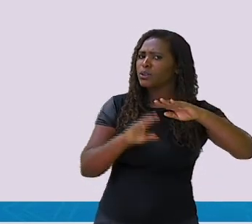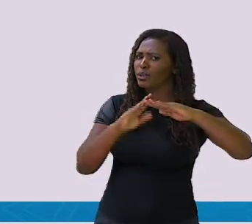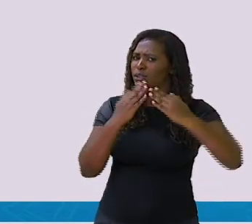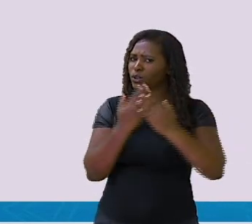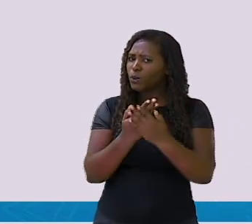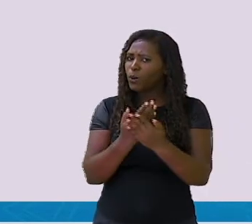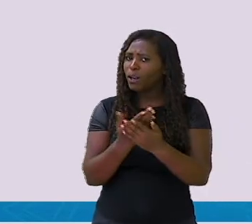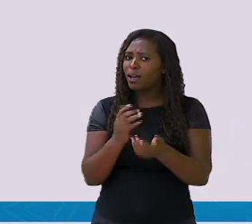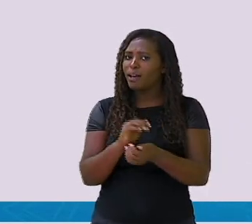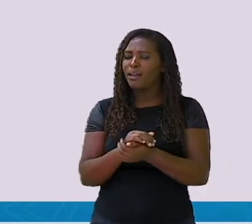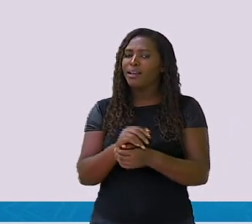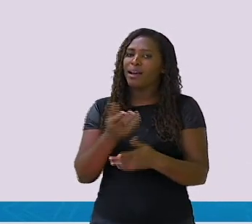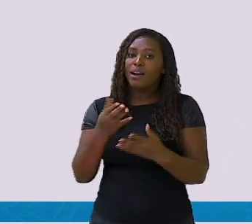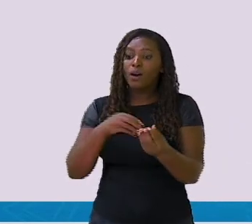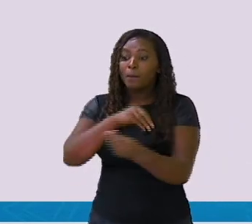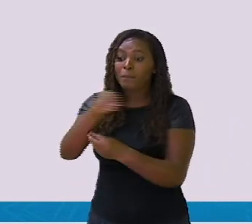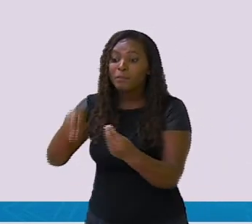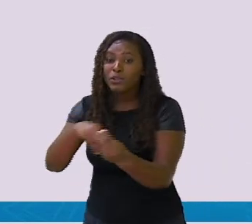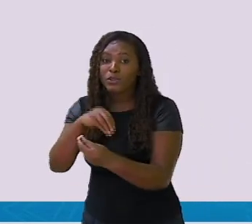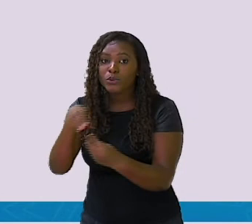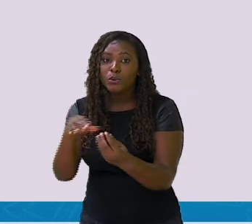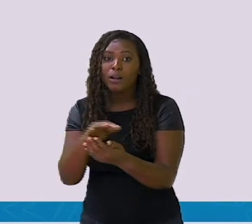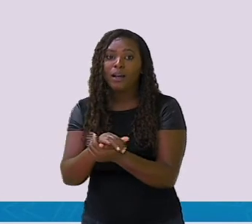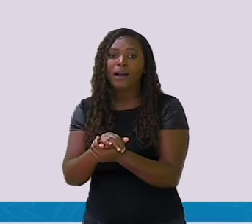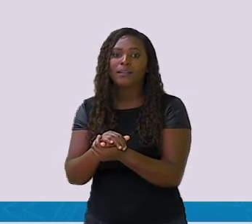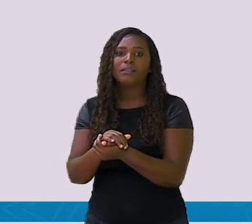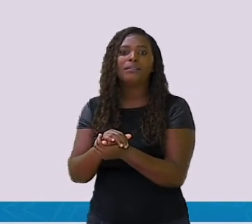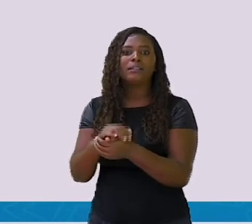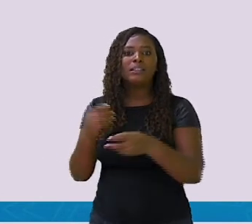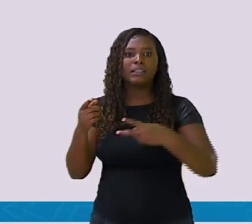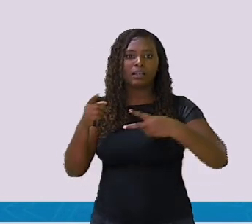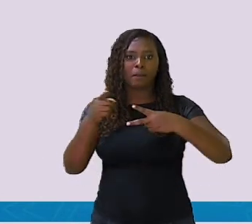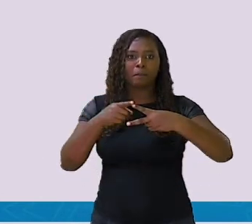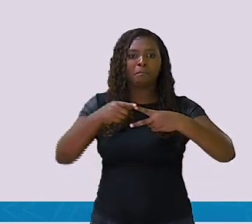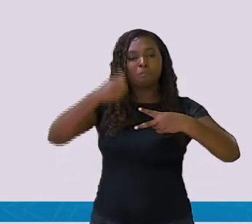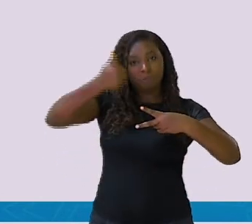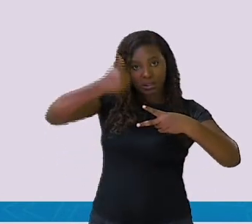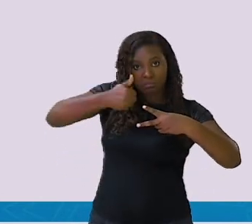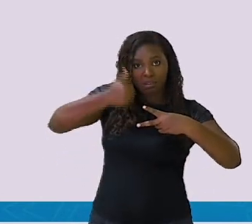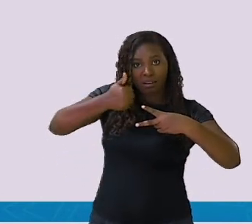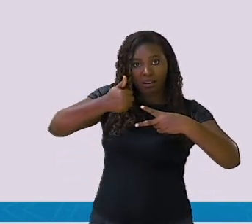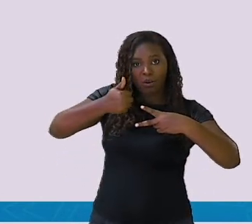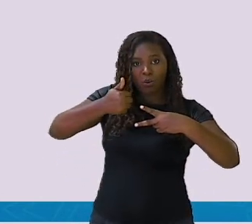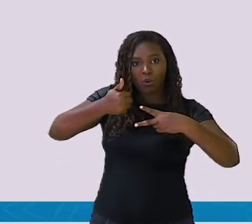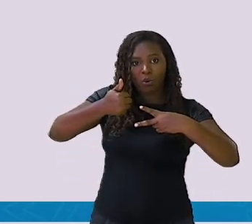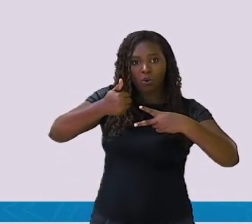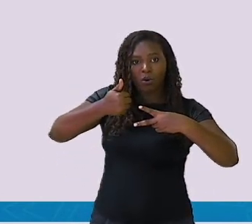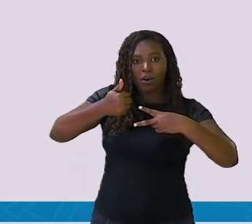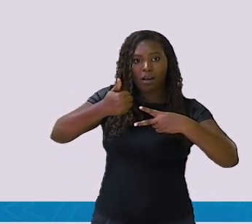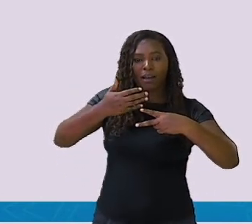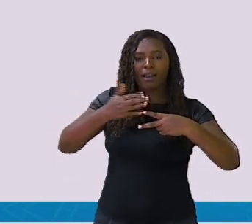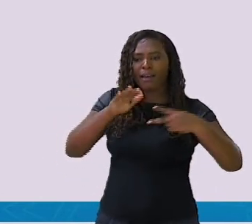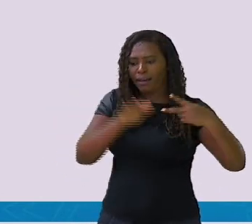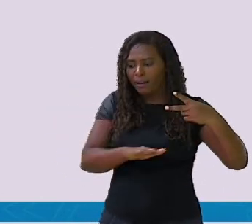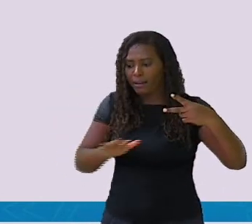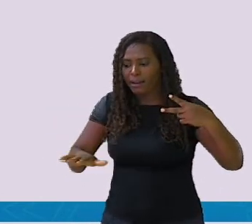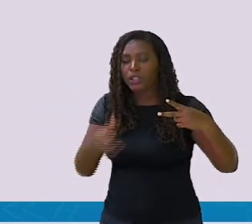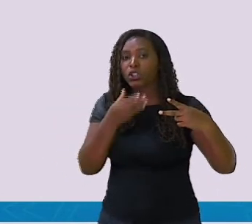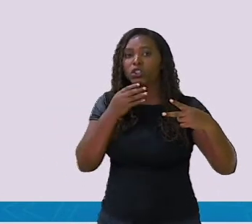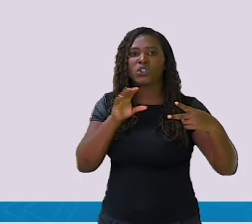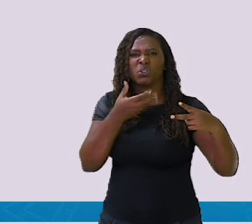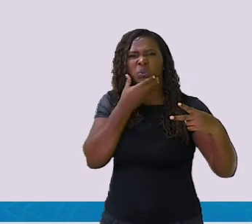né? E olha agora a imagem de baixo, como é um ambiente escolar, né? Como o aprendizado,